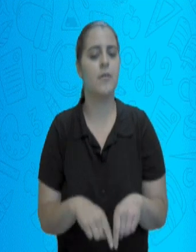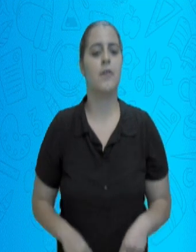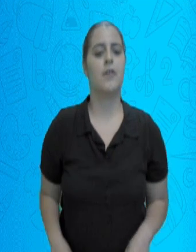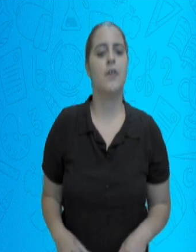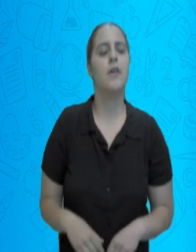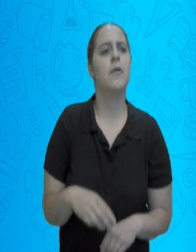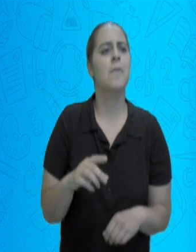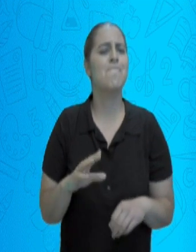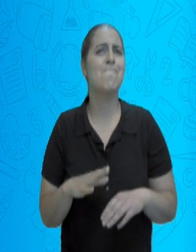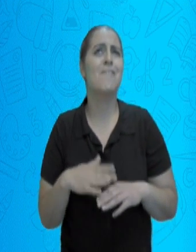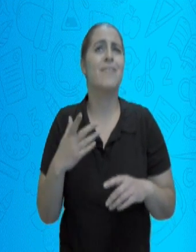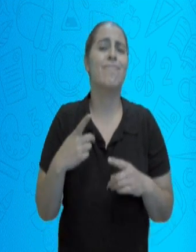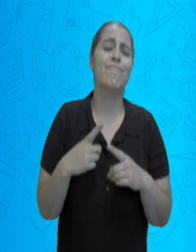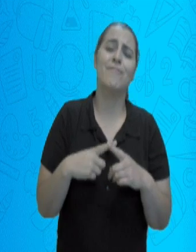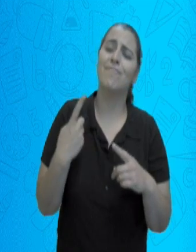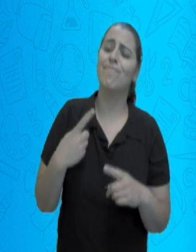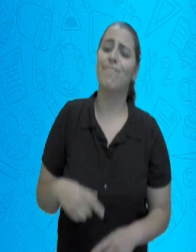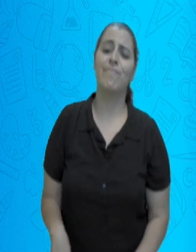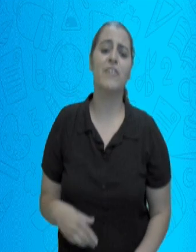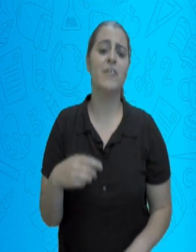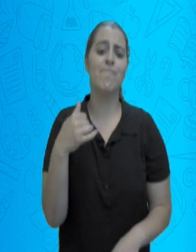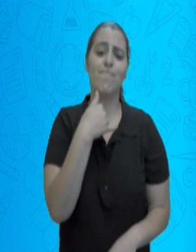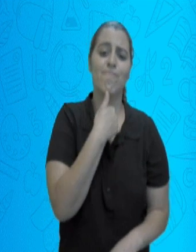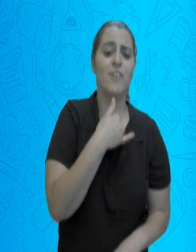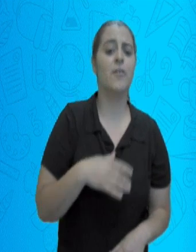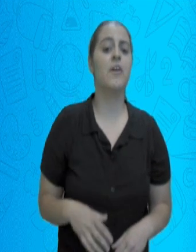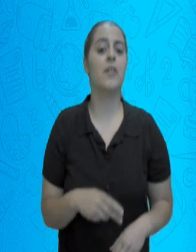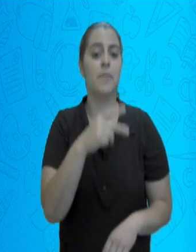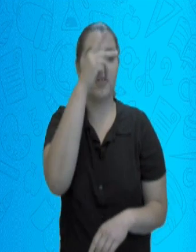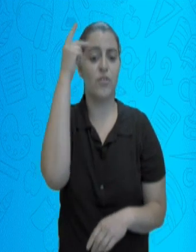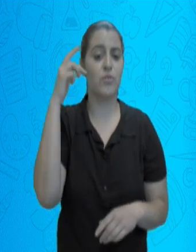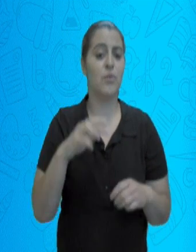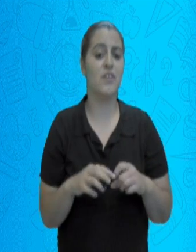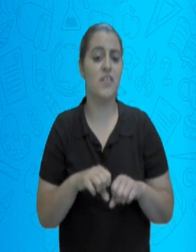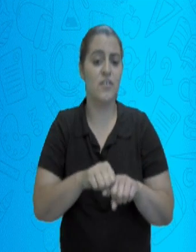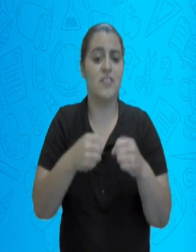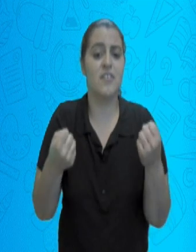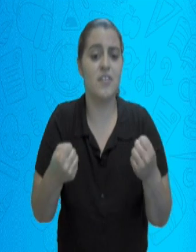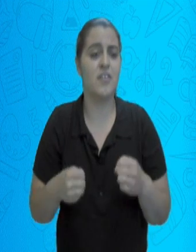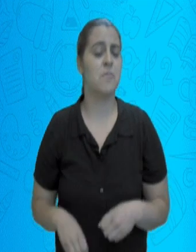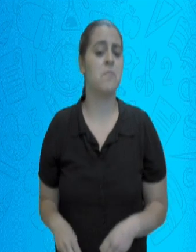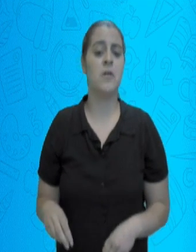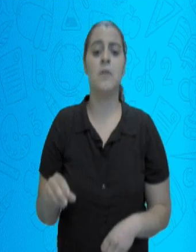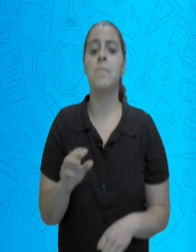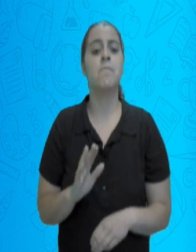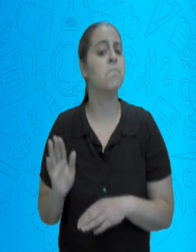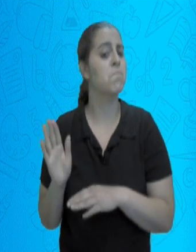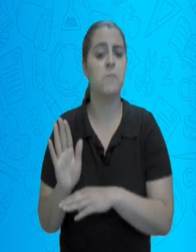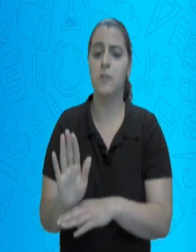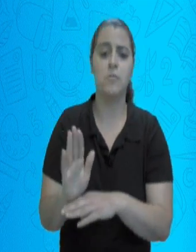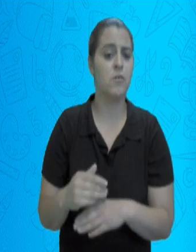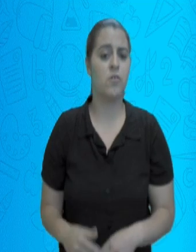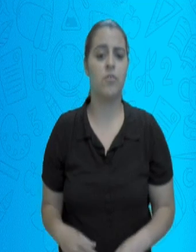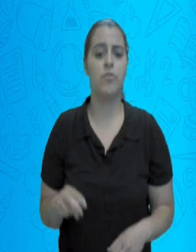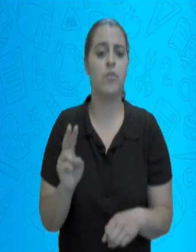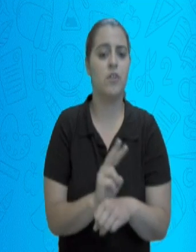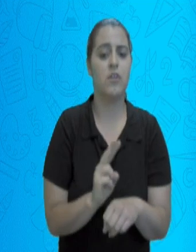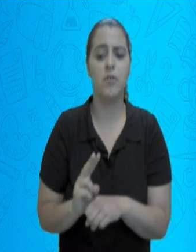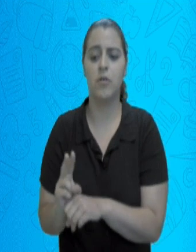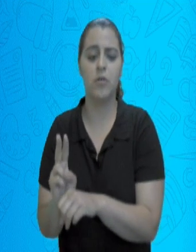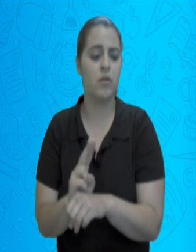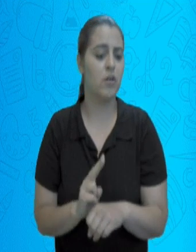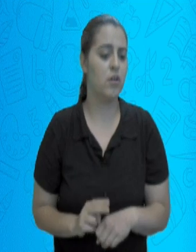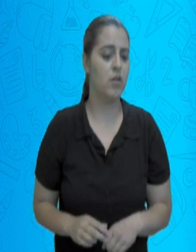Entretanto, muitas pessoas contribuem para a destruição desses espaços, onde muitos, por